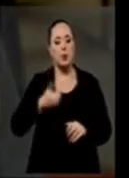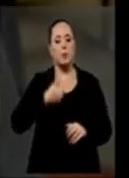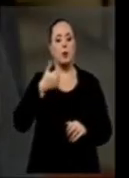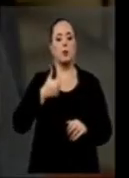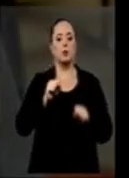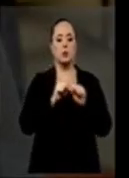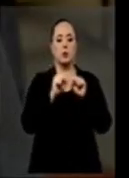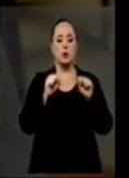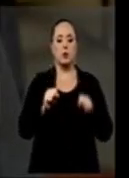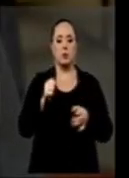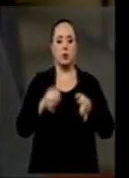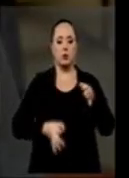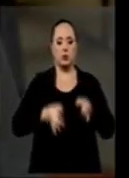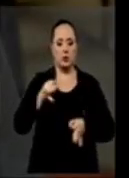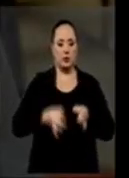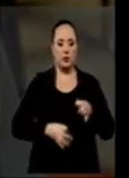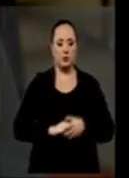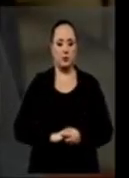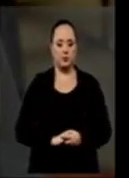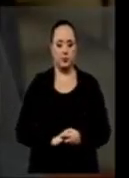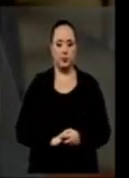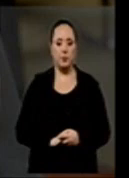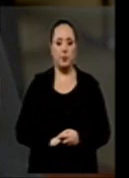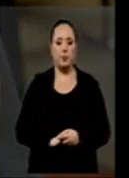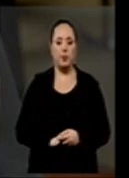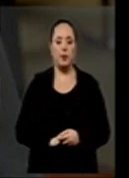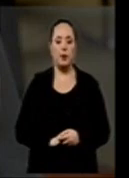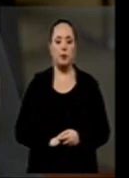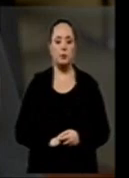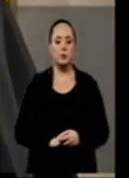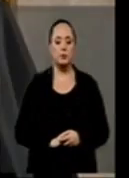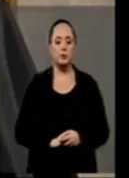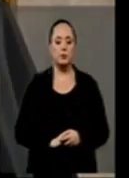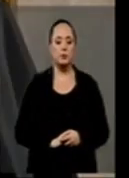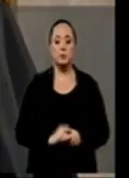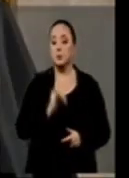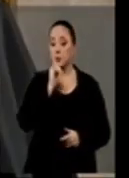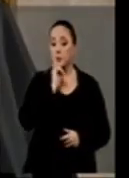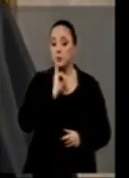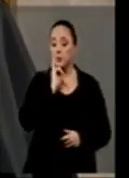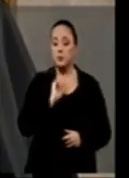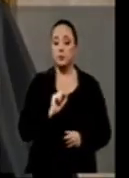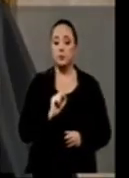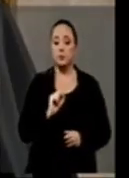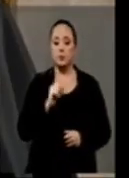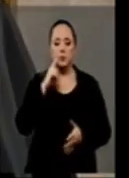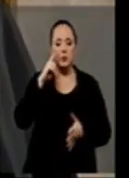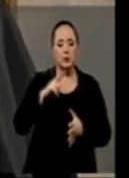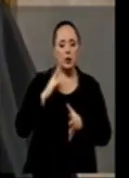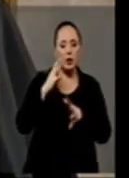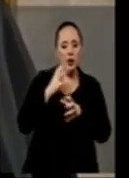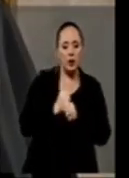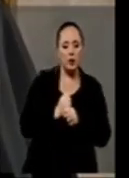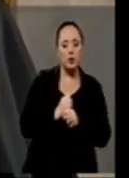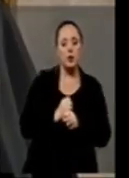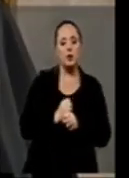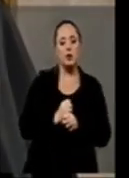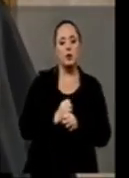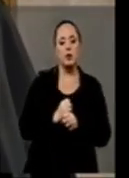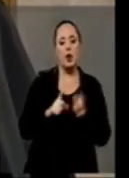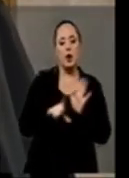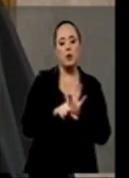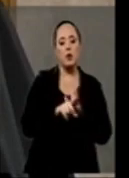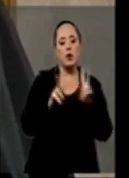nosso sistema de justiça destaca se por exemplo a revisão das legislações sobre lavagem de